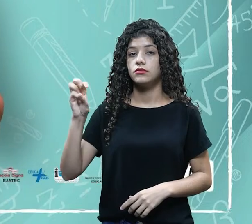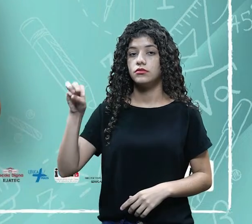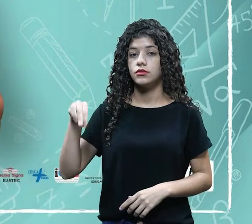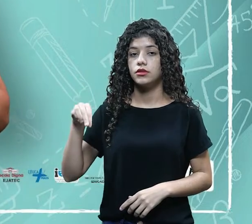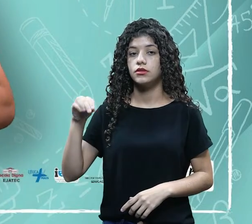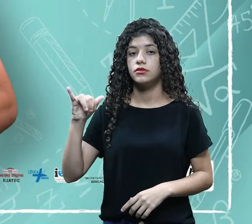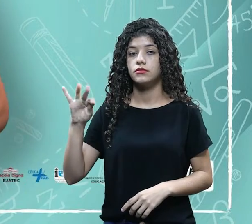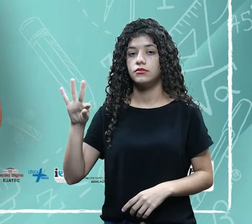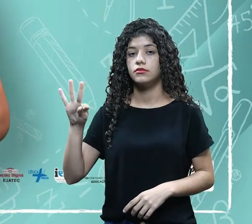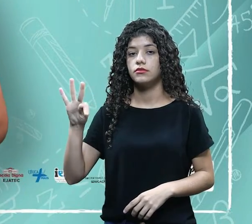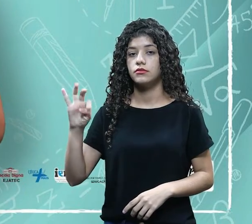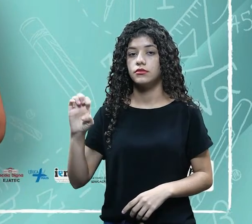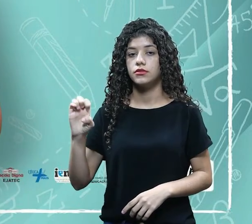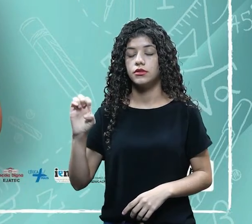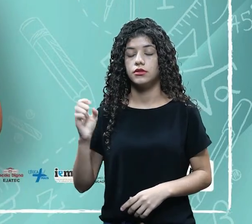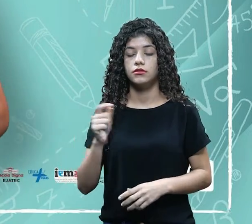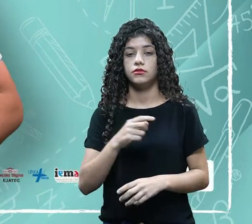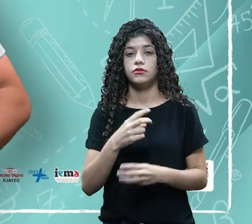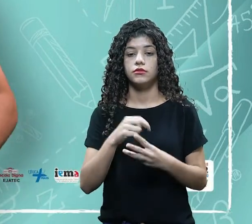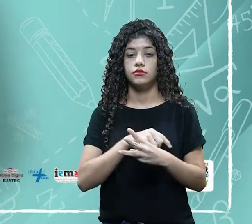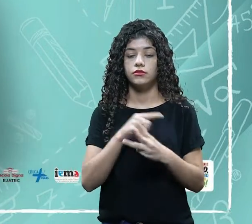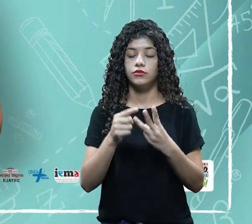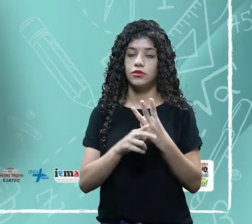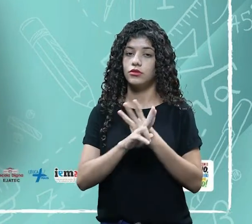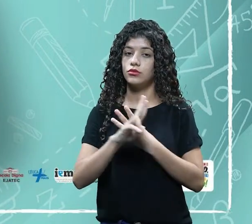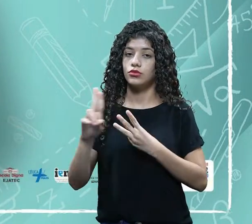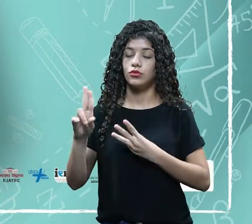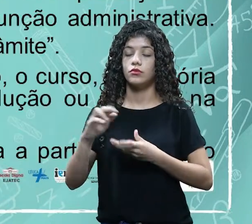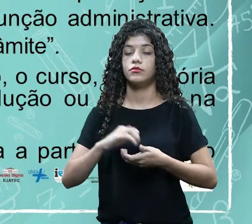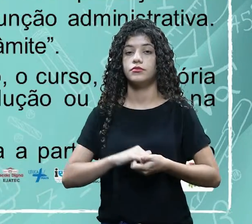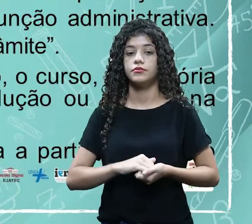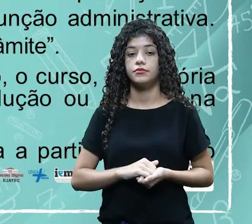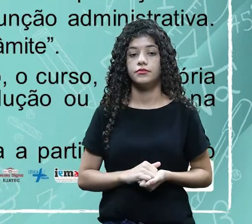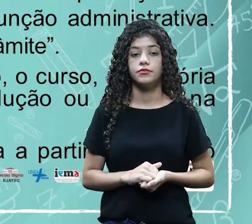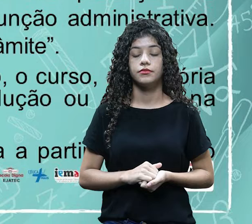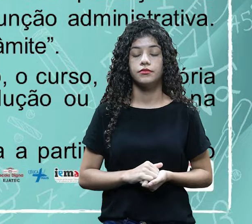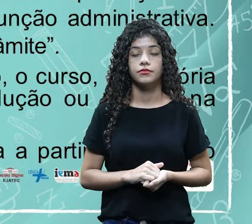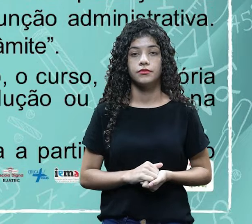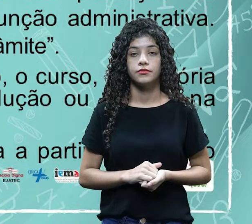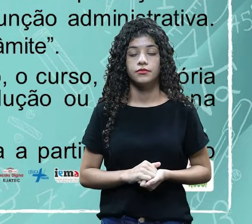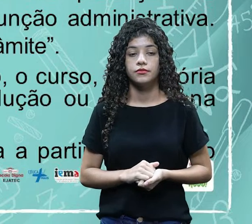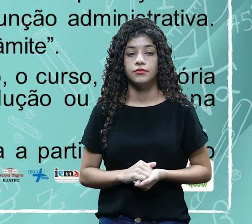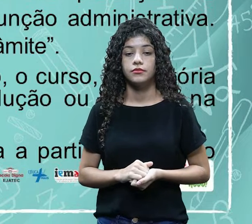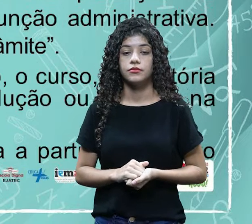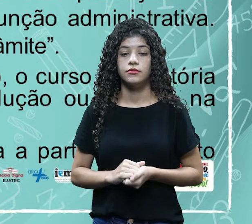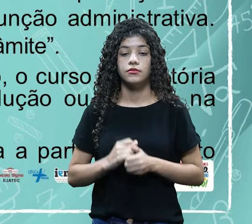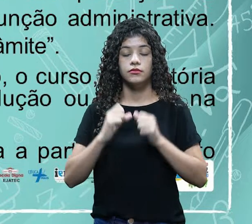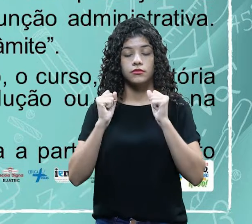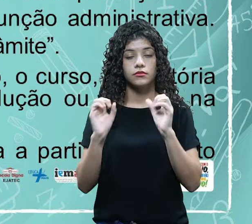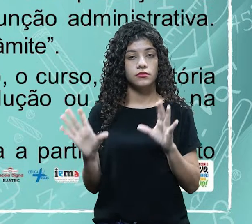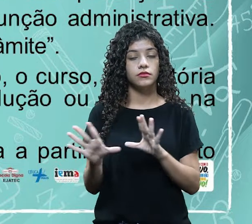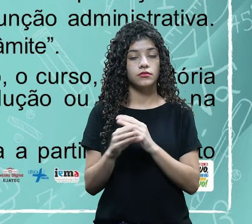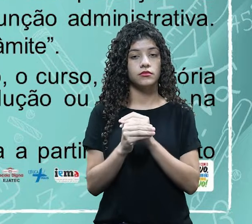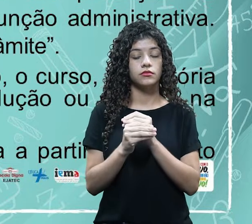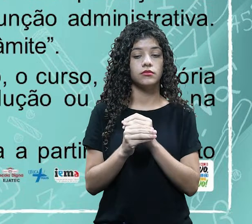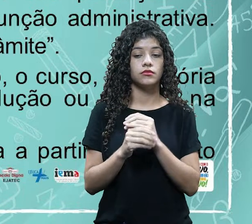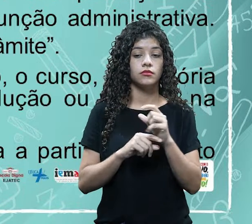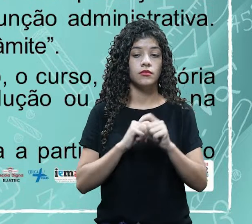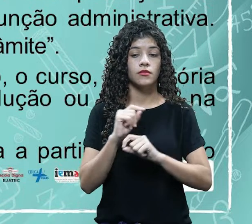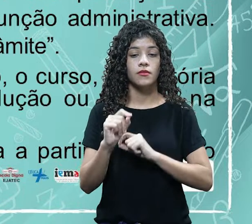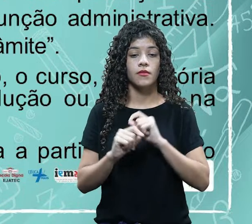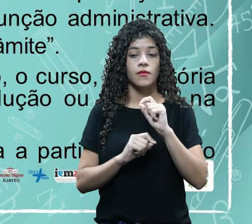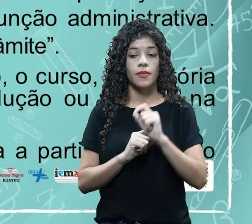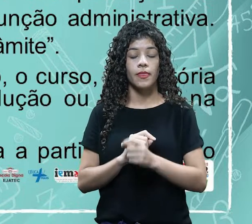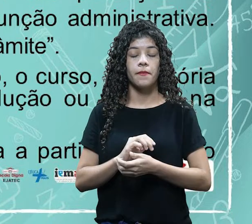tem aí essas 3 nomenclaturas para a tramitação. Bom, podemos concluir que a tramitação, diante